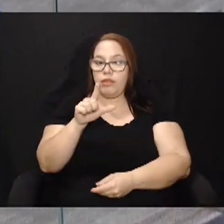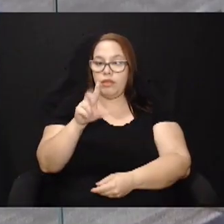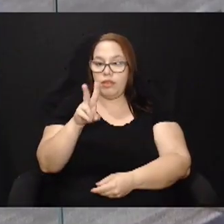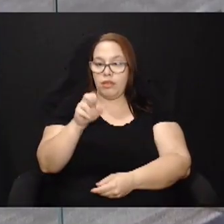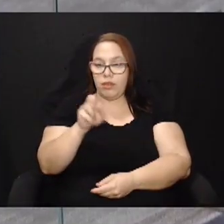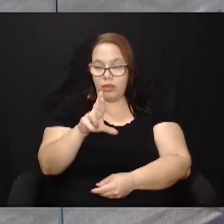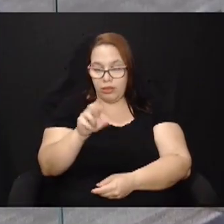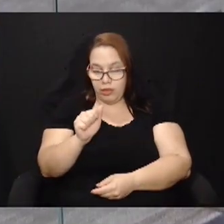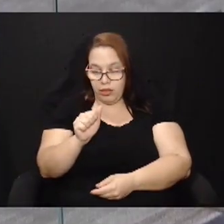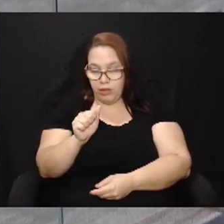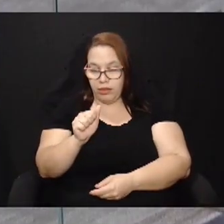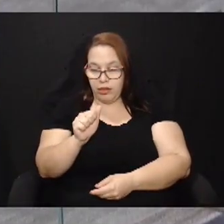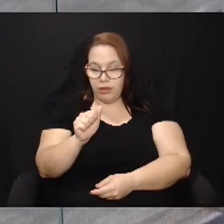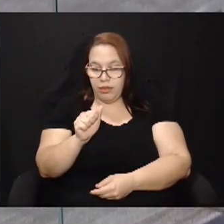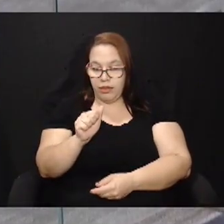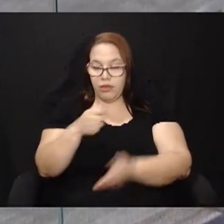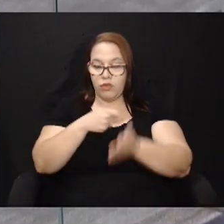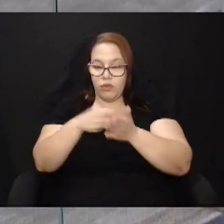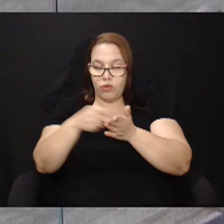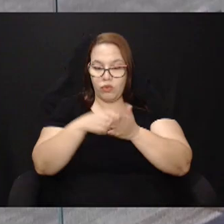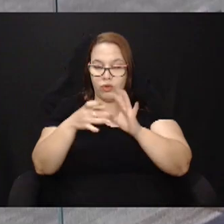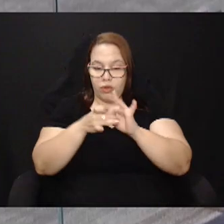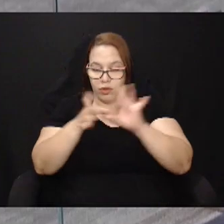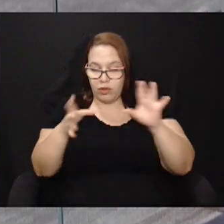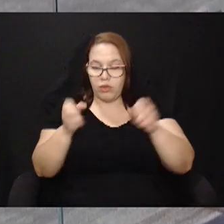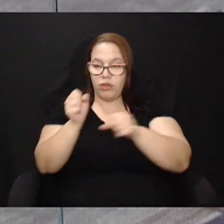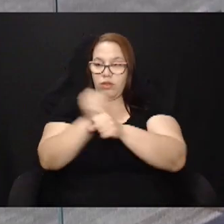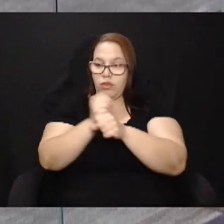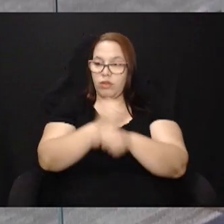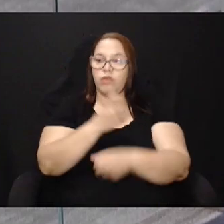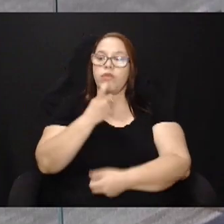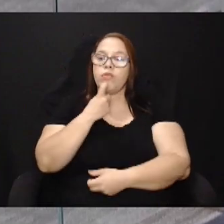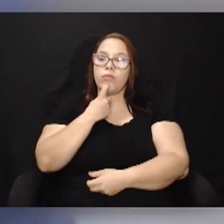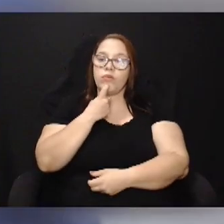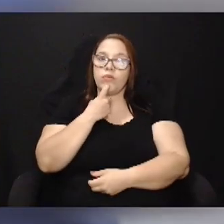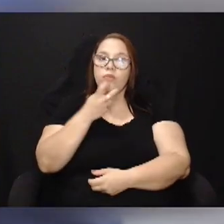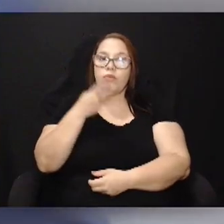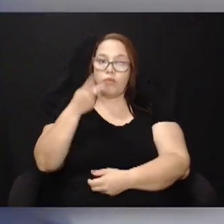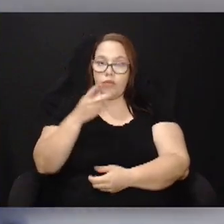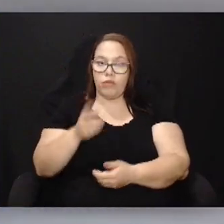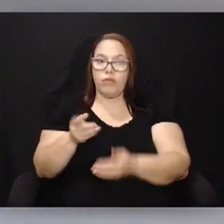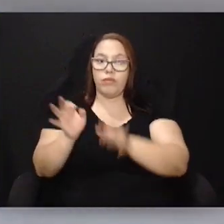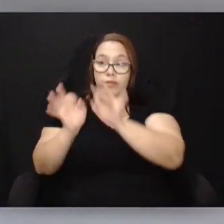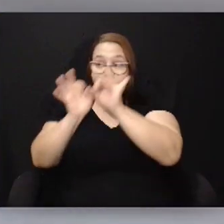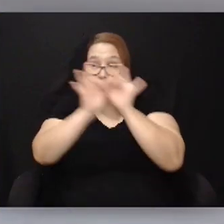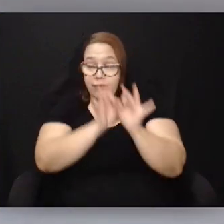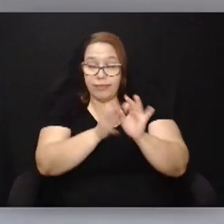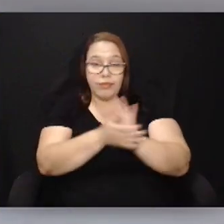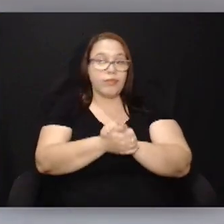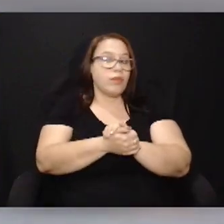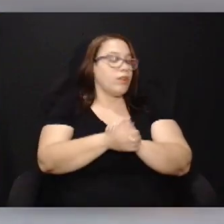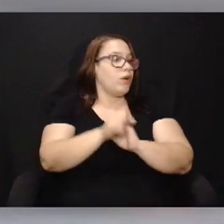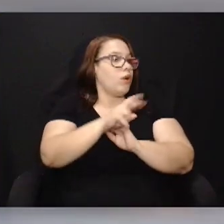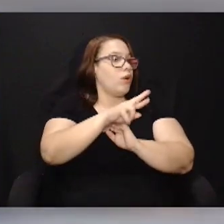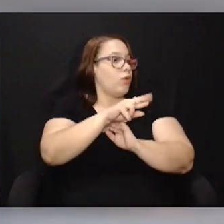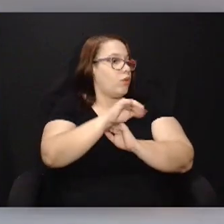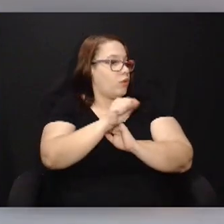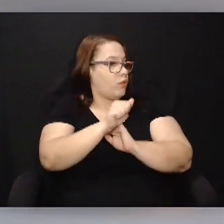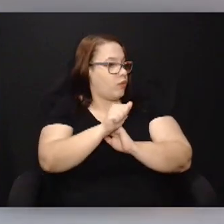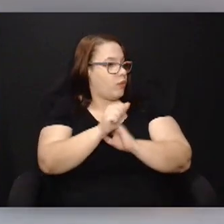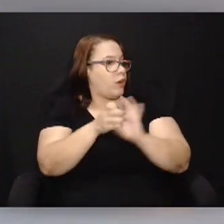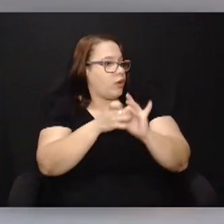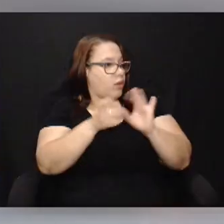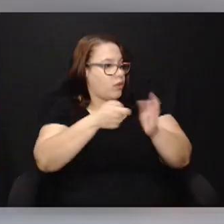autodeclaratório para obras em Campinas. Ele falou sobre isso, acompanhe. É um alvará autodeclaratório. É a